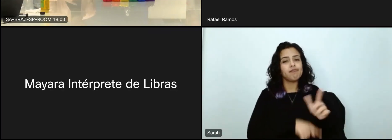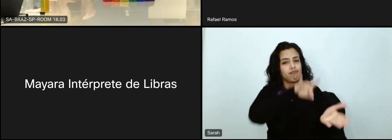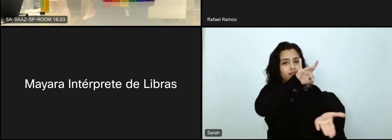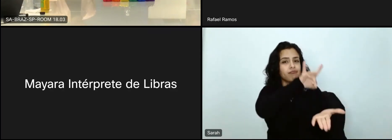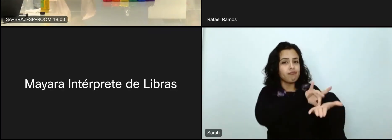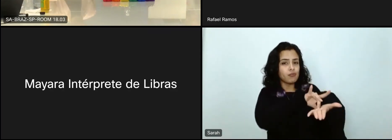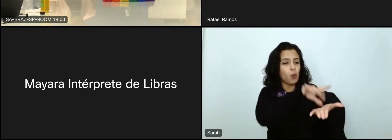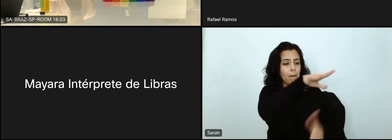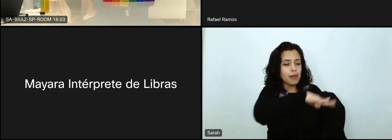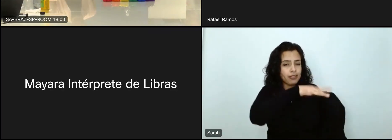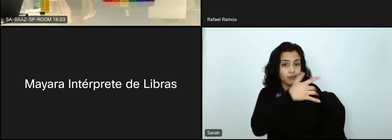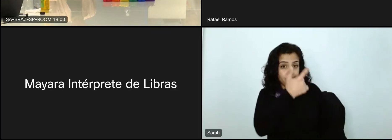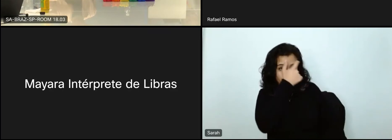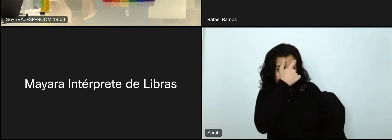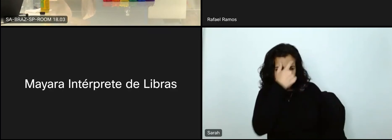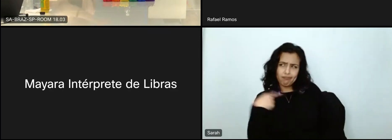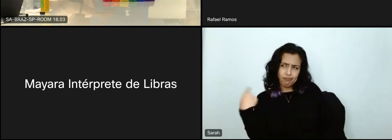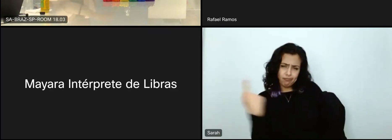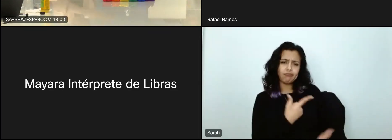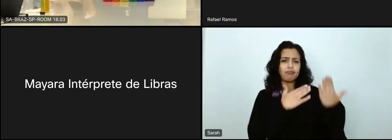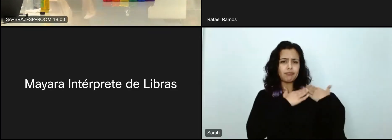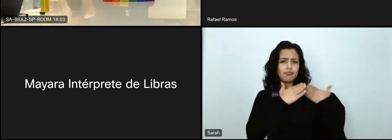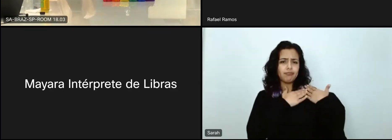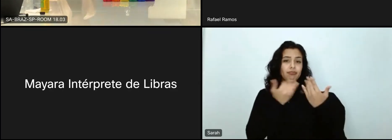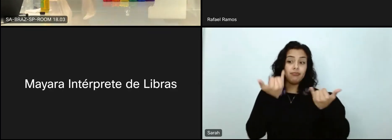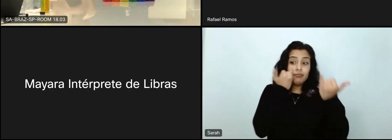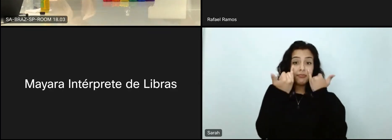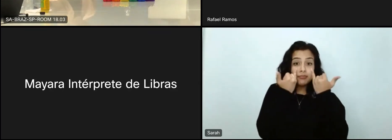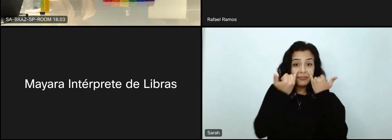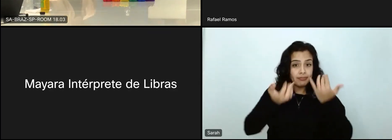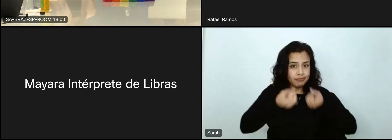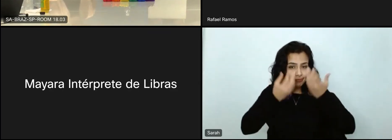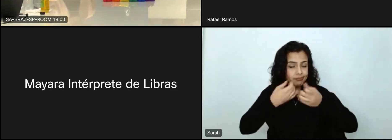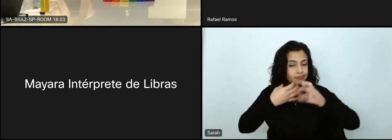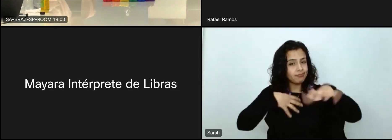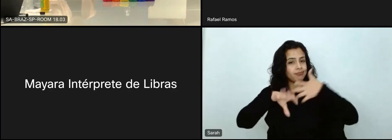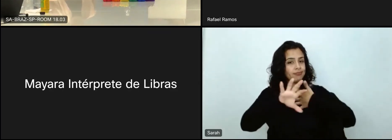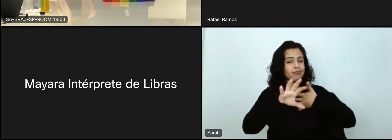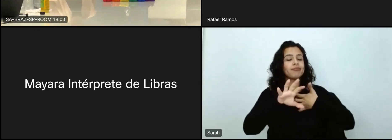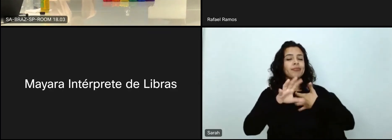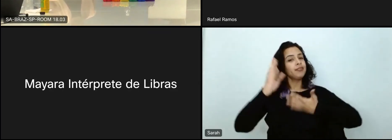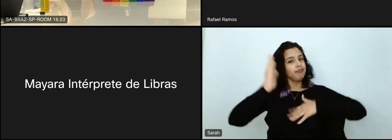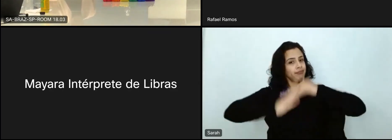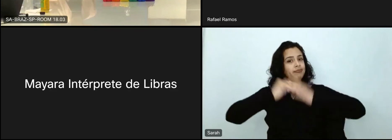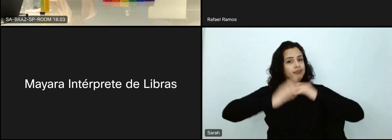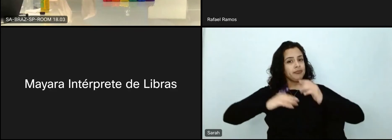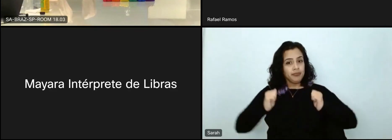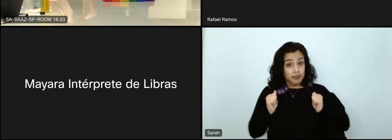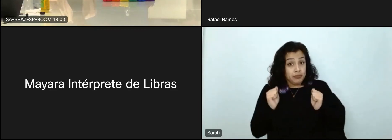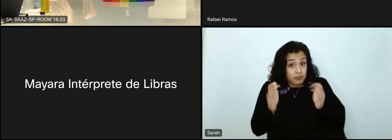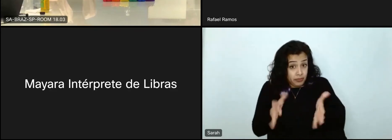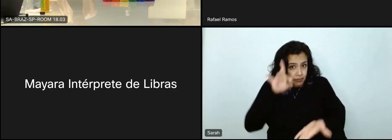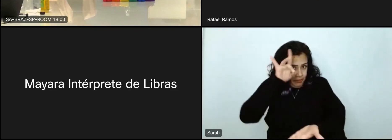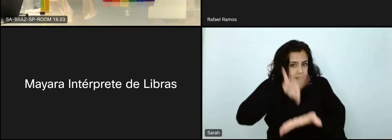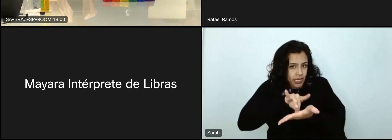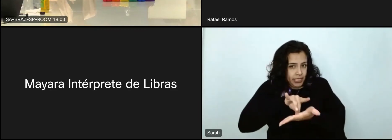consciência, ter um ambiente de informação e trazer empatia, como o Moisés fala bastante, para a prática, né? Com essas ações afirmativas